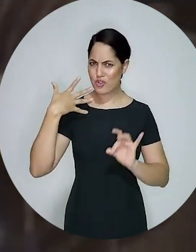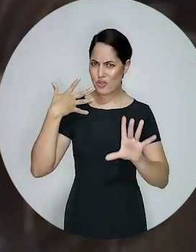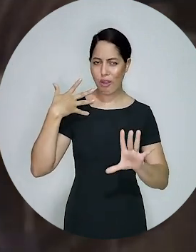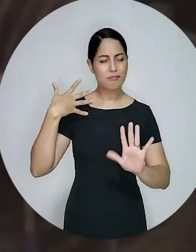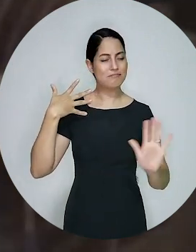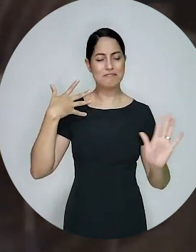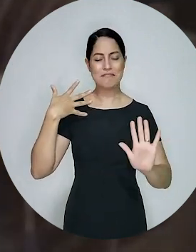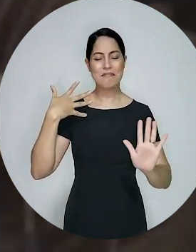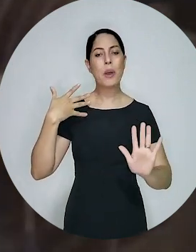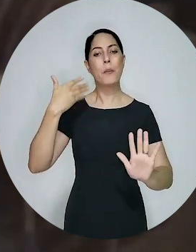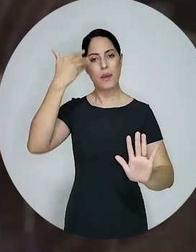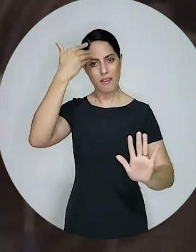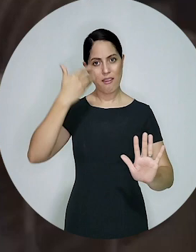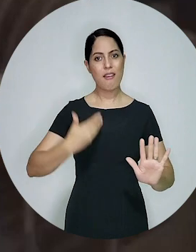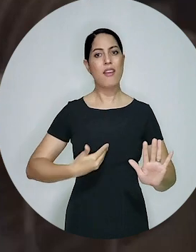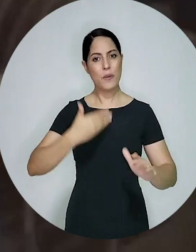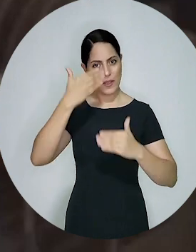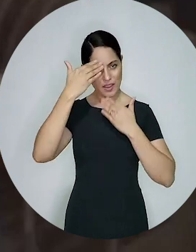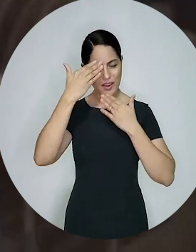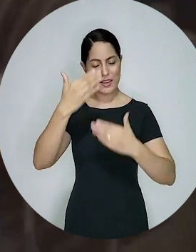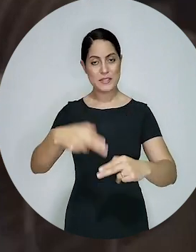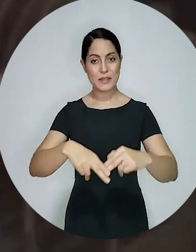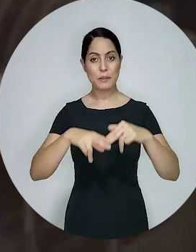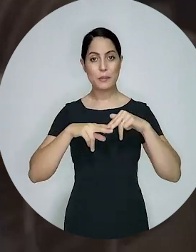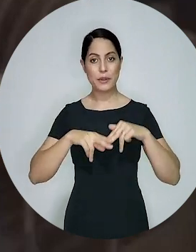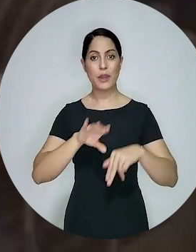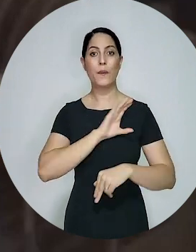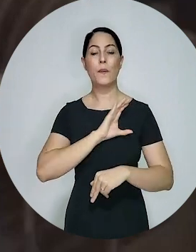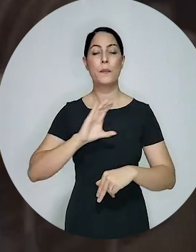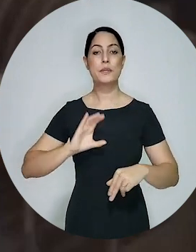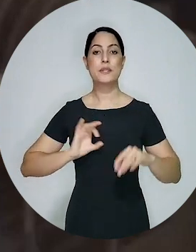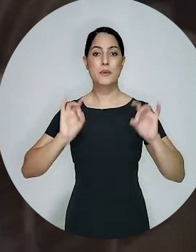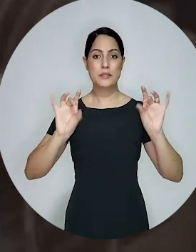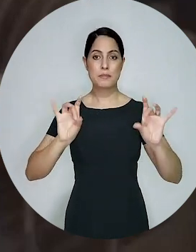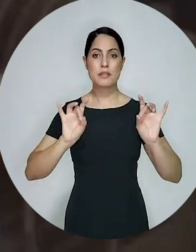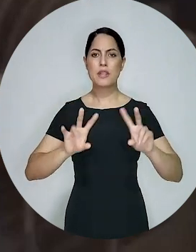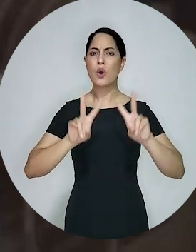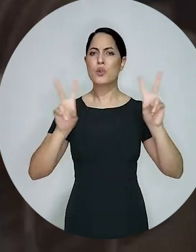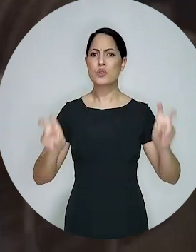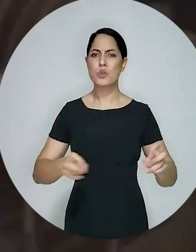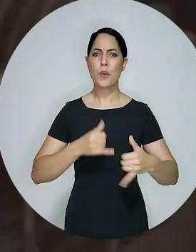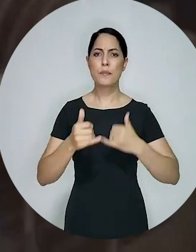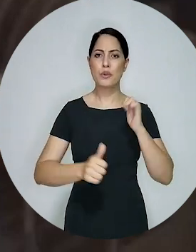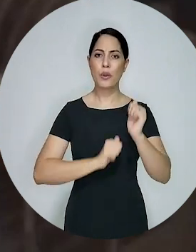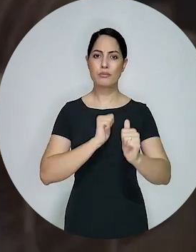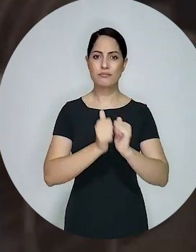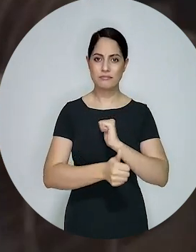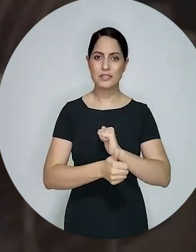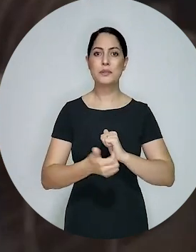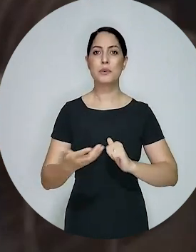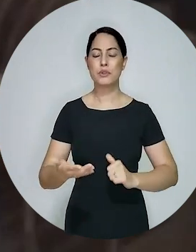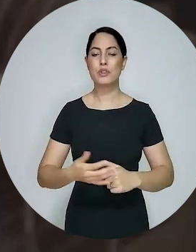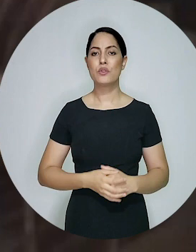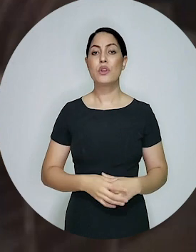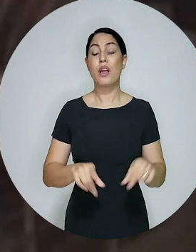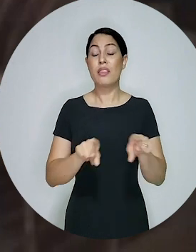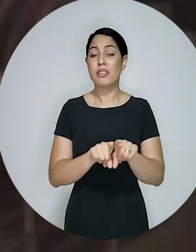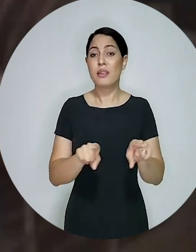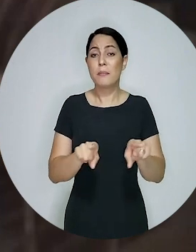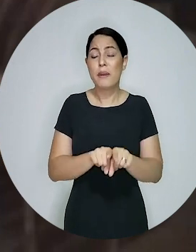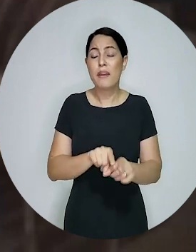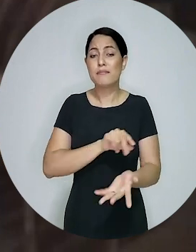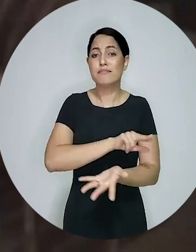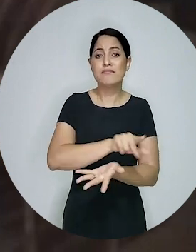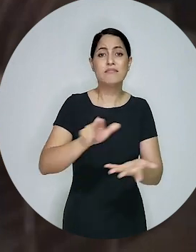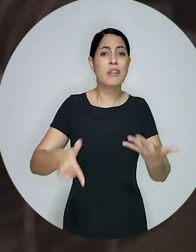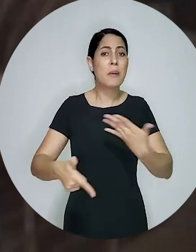este espaço aqui, mas por ter criado a Comissão Especial de Direito de Jogos Esportivos, Lotéricos e